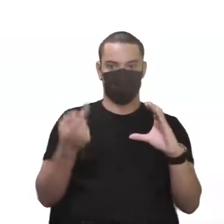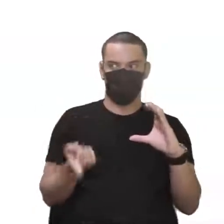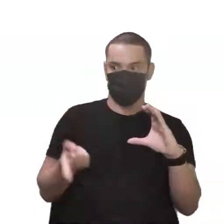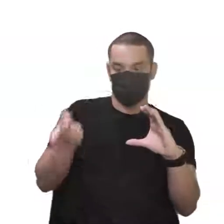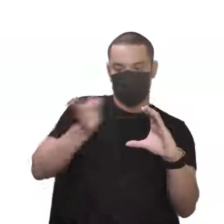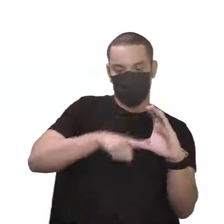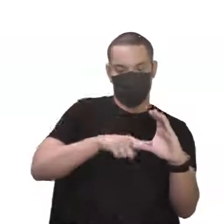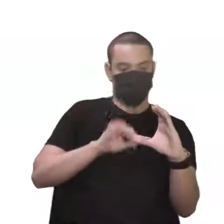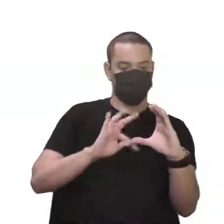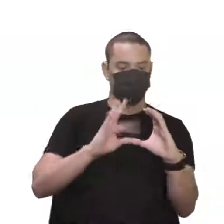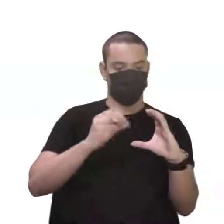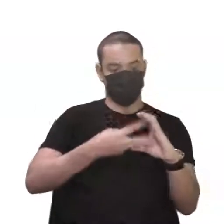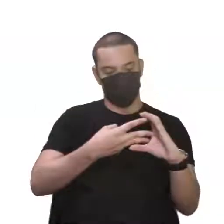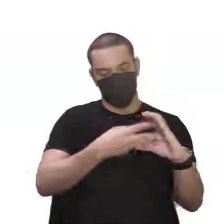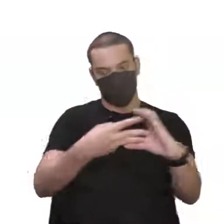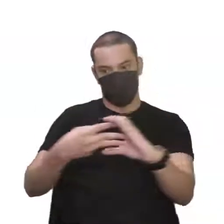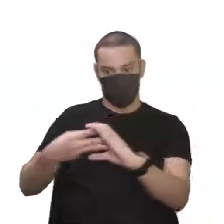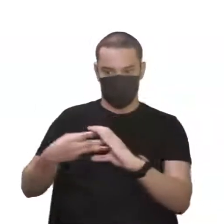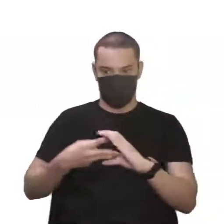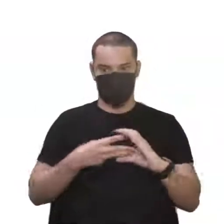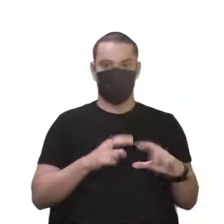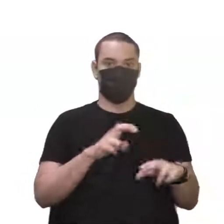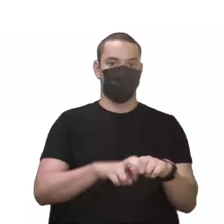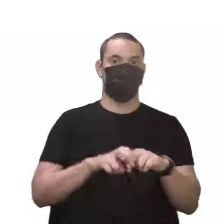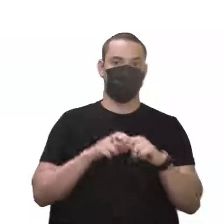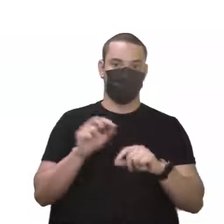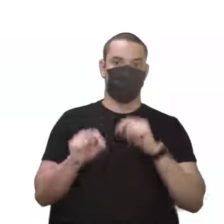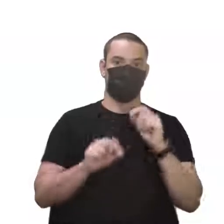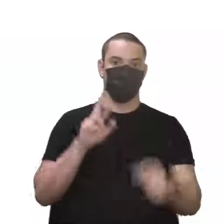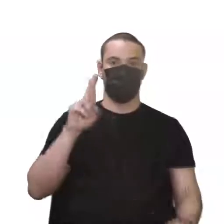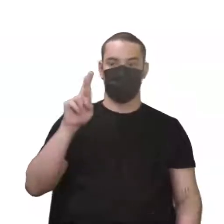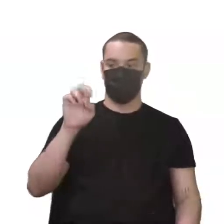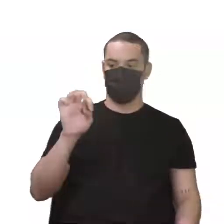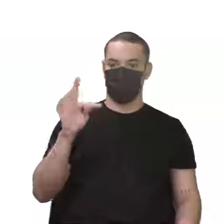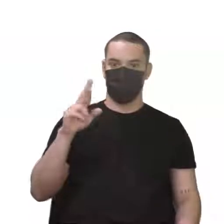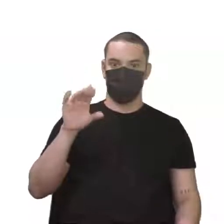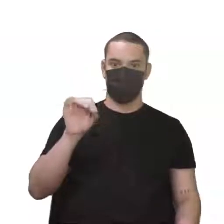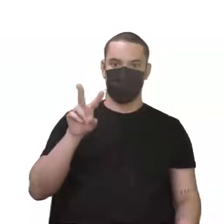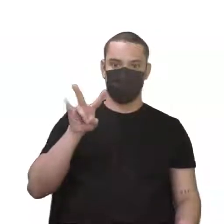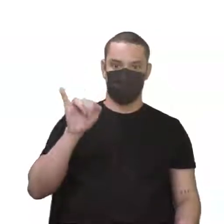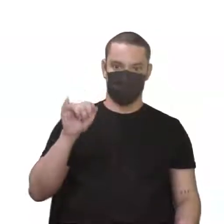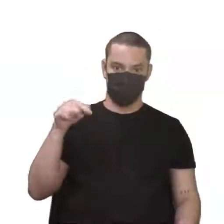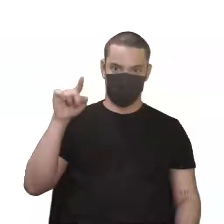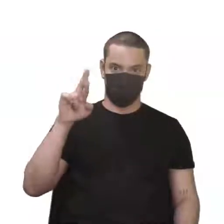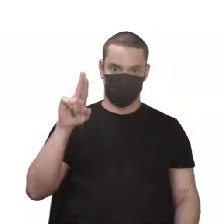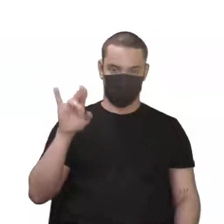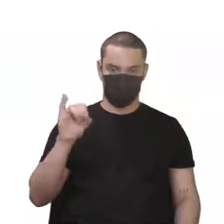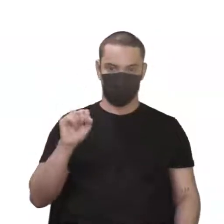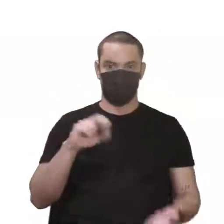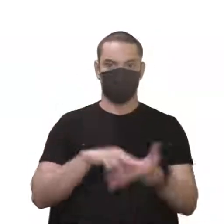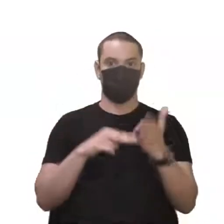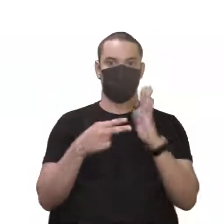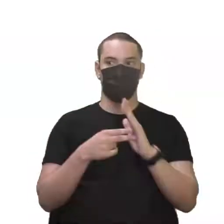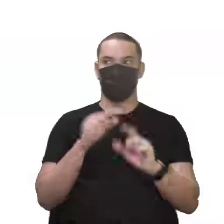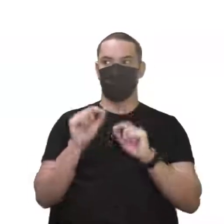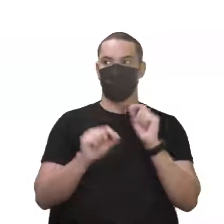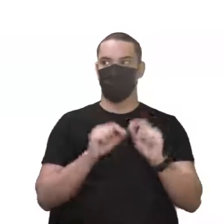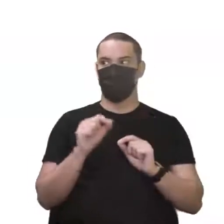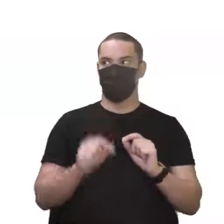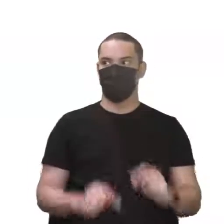transferir para todas as células filhas. Então, os retrovírus, aqui para mim agora. Os retrovírus,